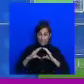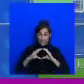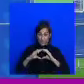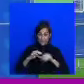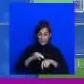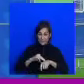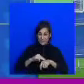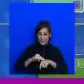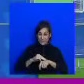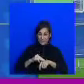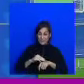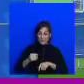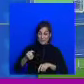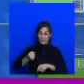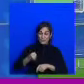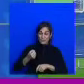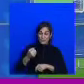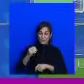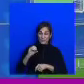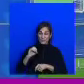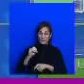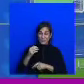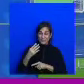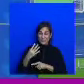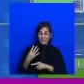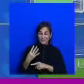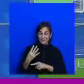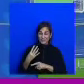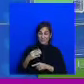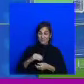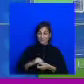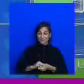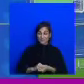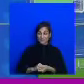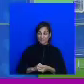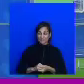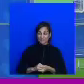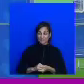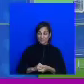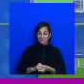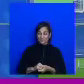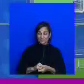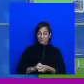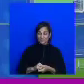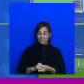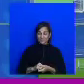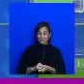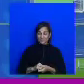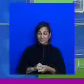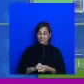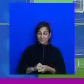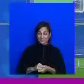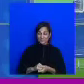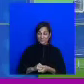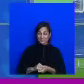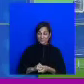Bola marrom, 04. Marrom, número 04.